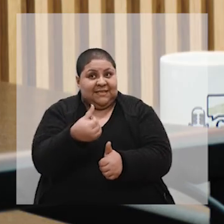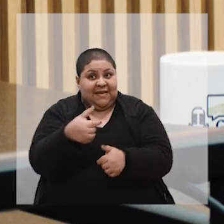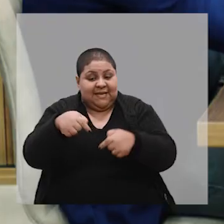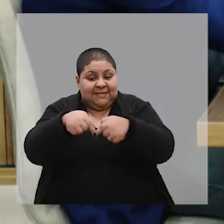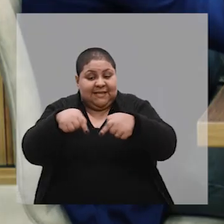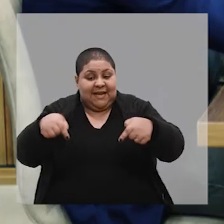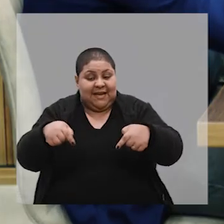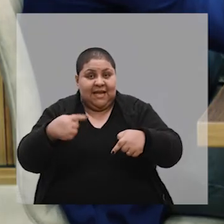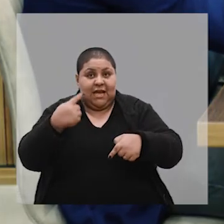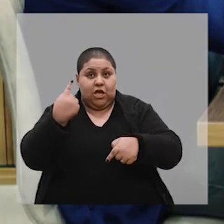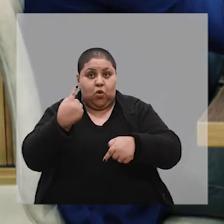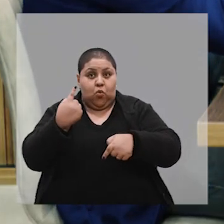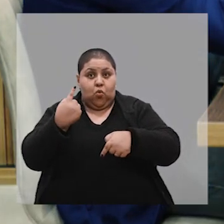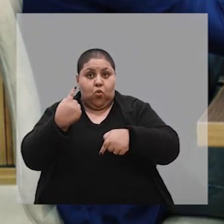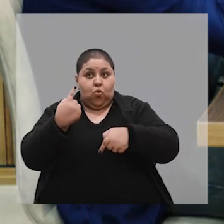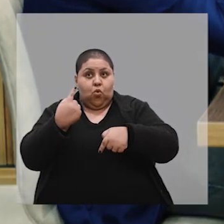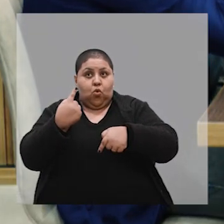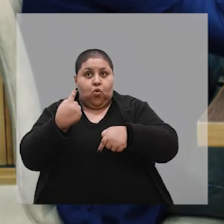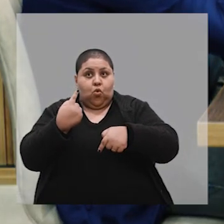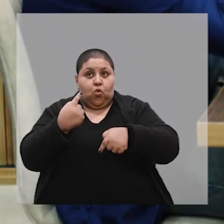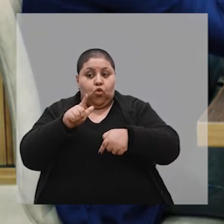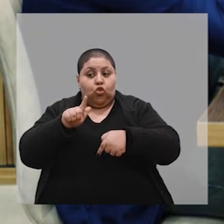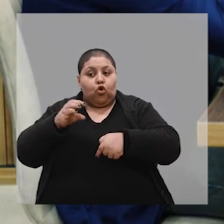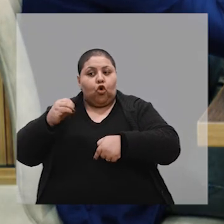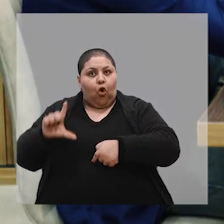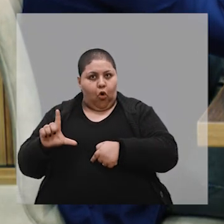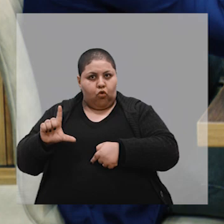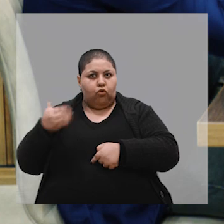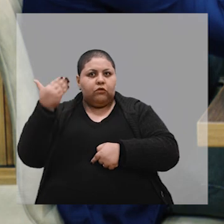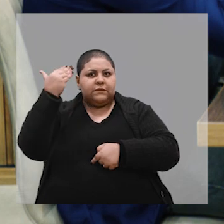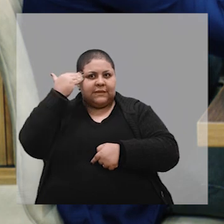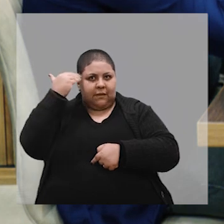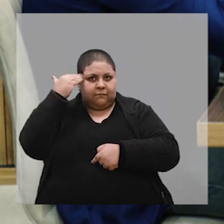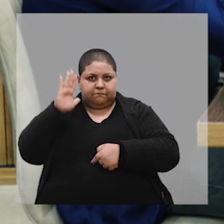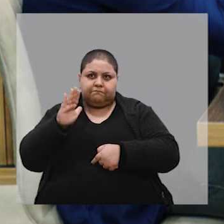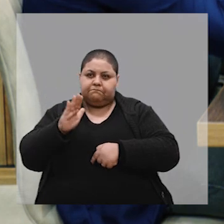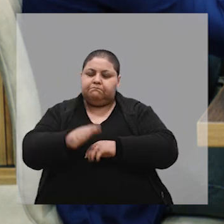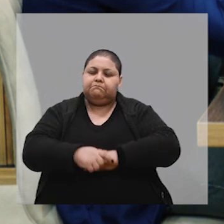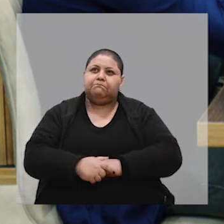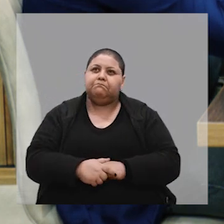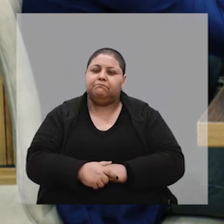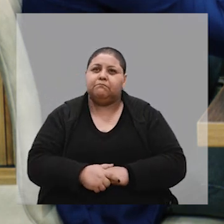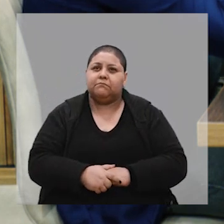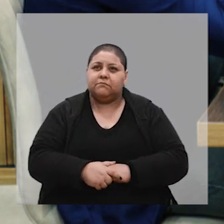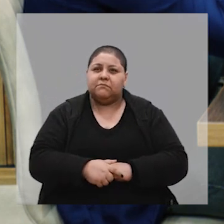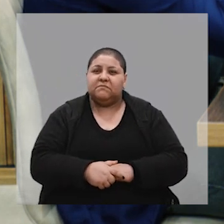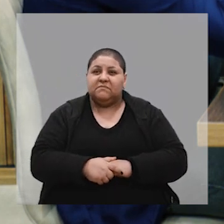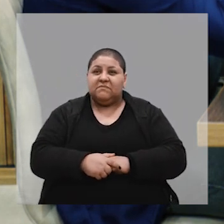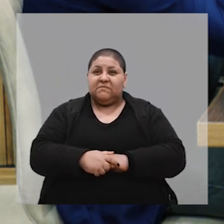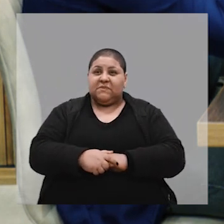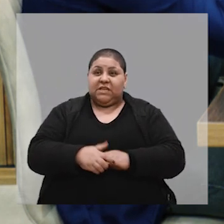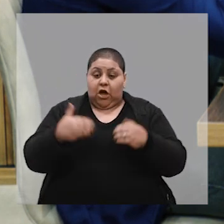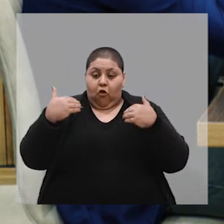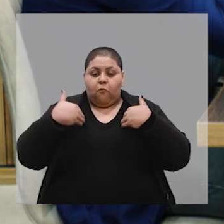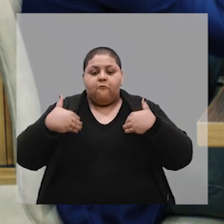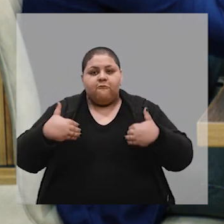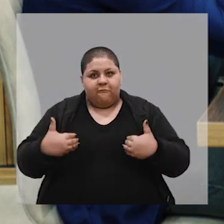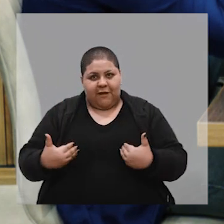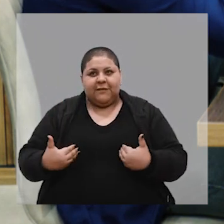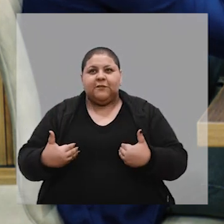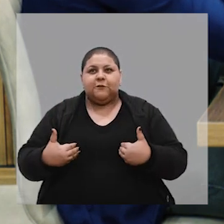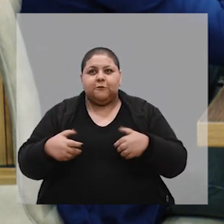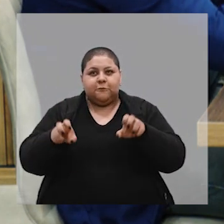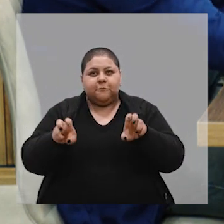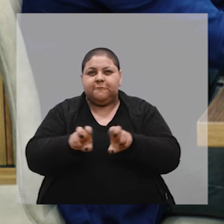Porque o futsal é bem mais rápido do que o futebol, né? Ele é né? muito mais rápido que o futebol. E dinâmico também, né? É muito... O condicionamento físico que tem que